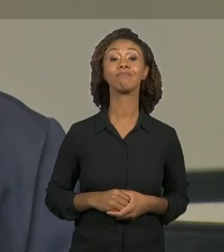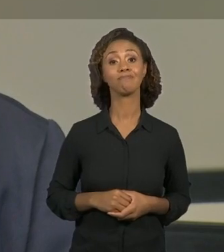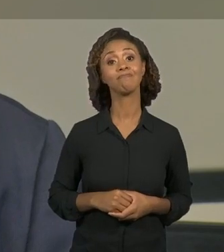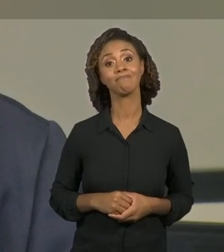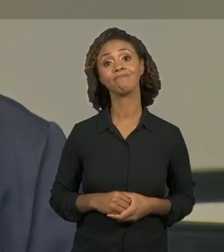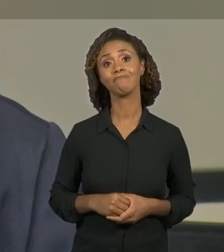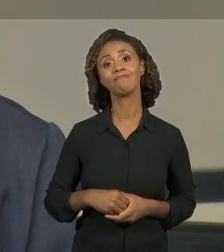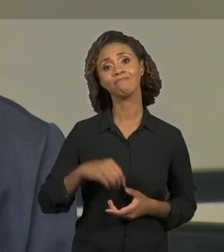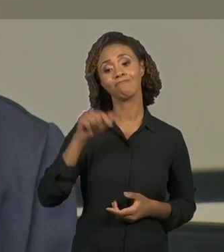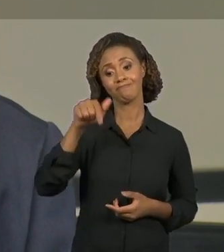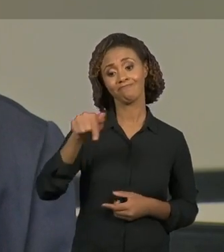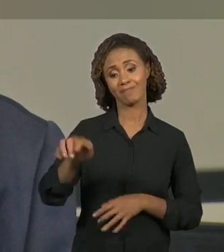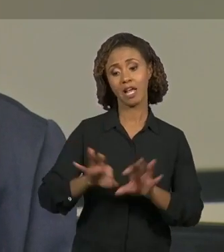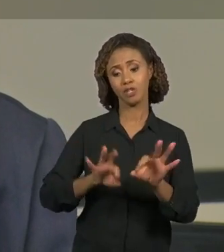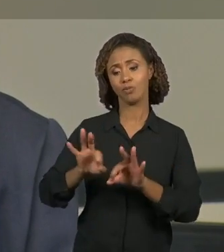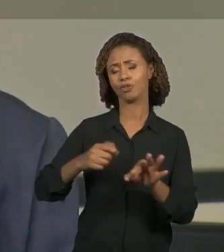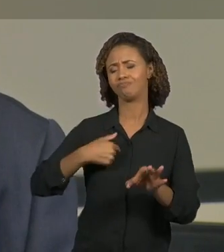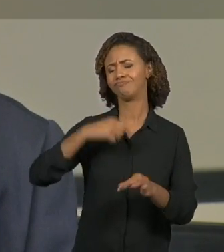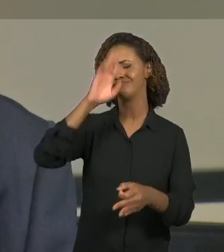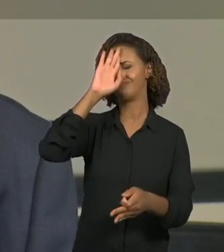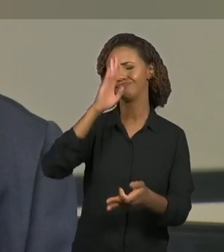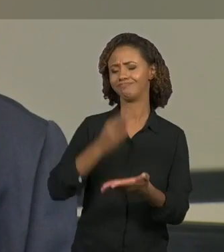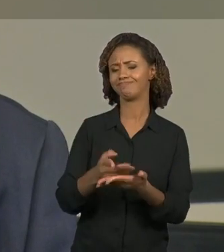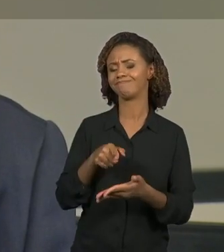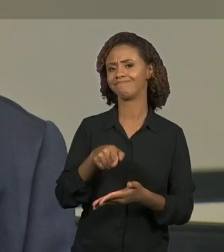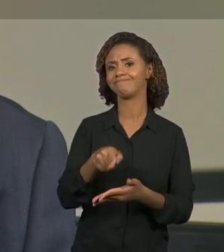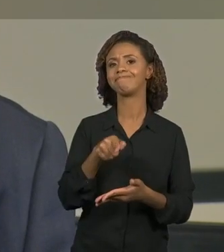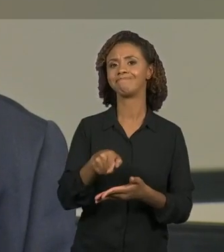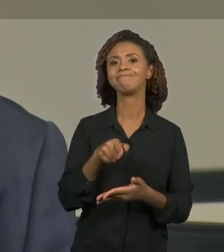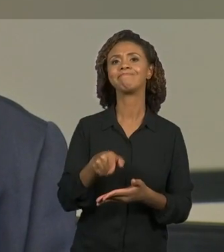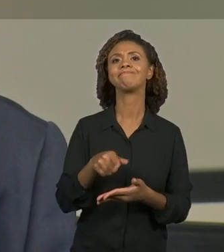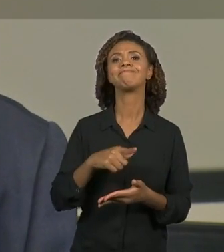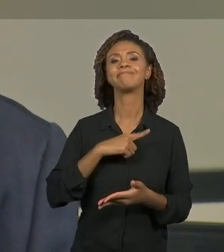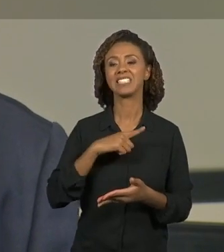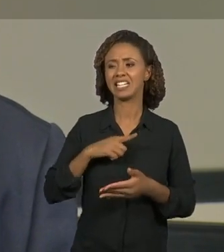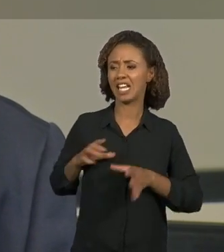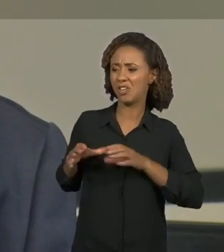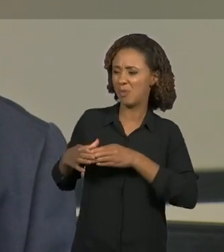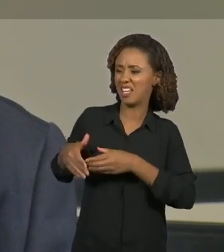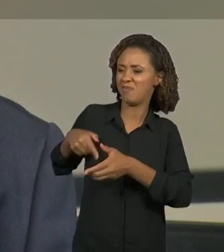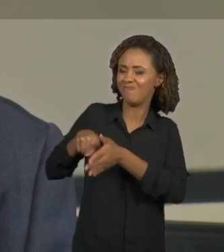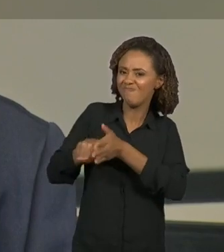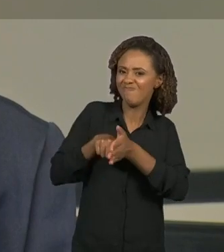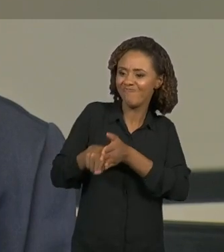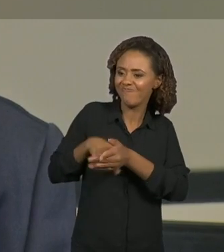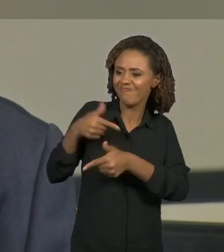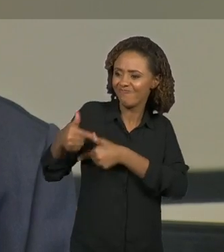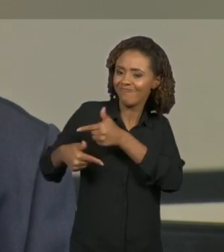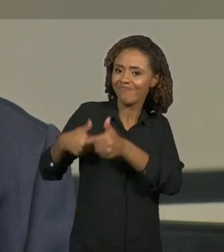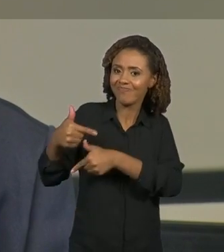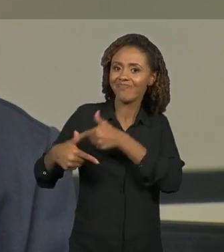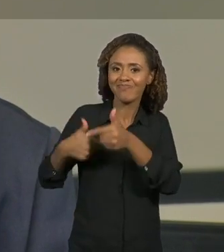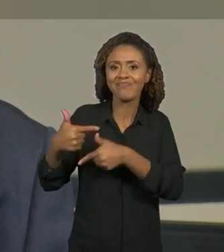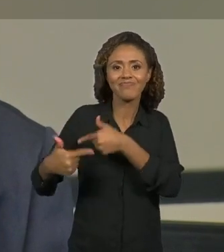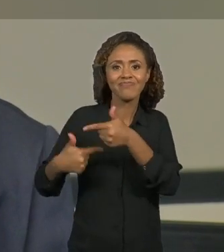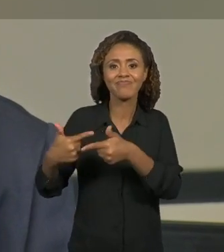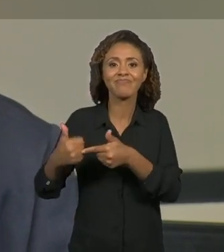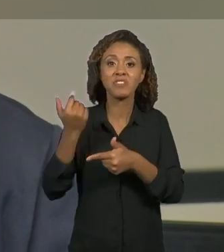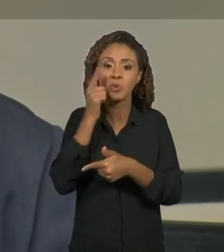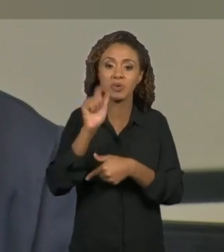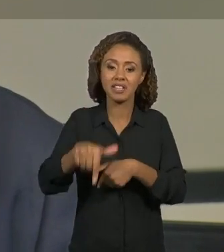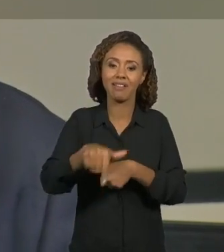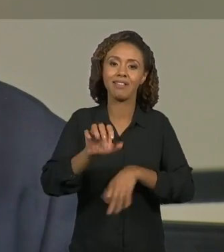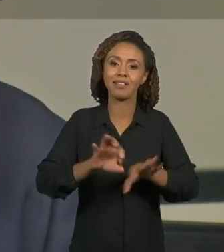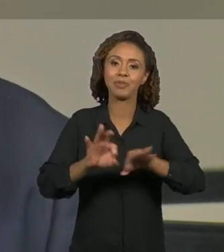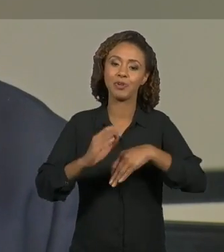acredito muito nesse projeto tá tem bastante gente trabalhando assim bastante afinco para que ele tenha sucesso né